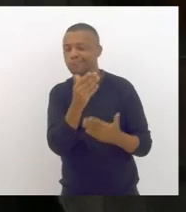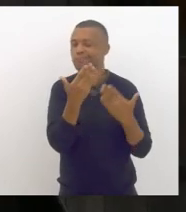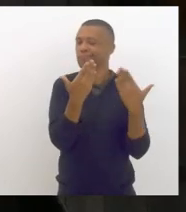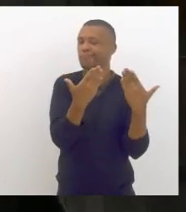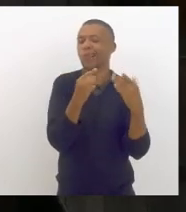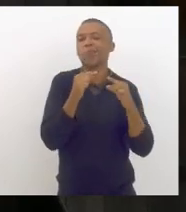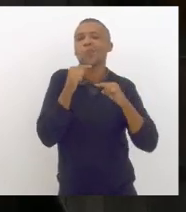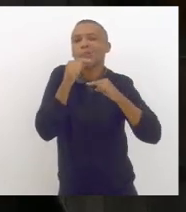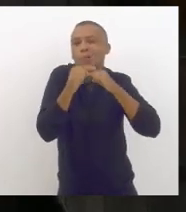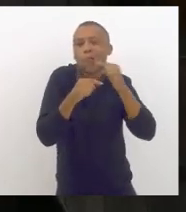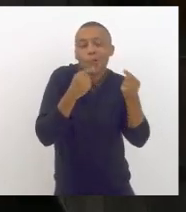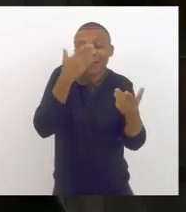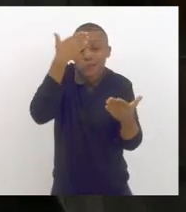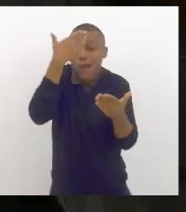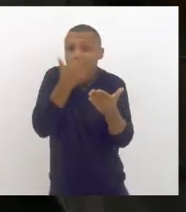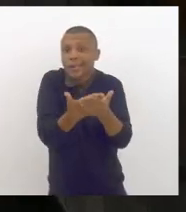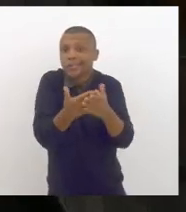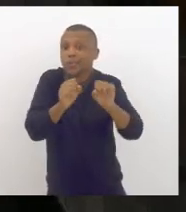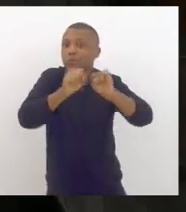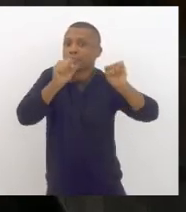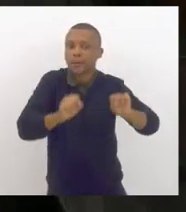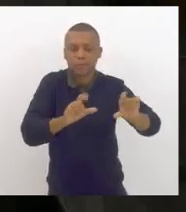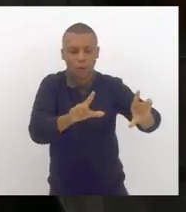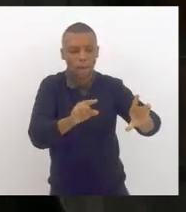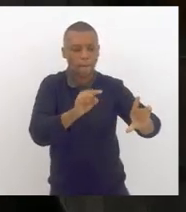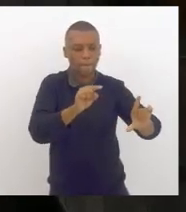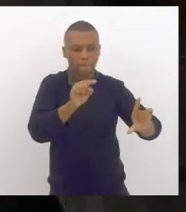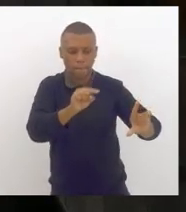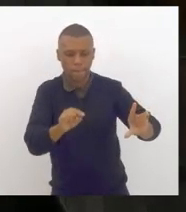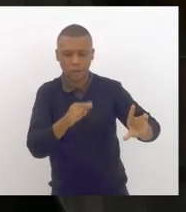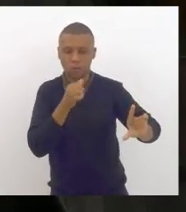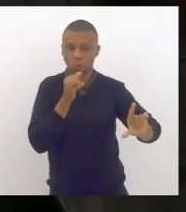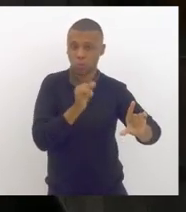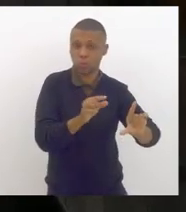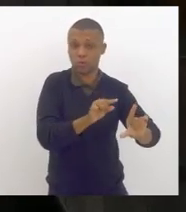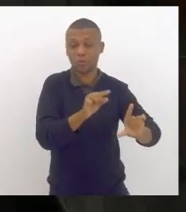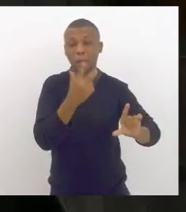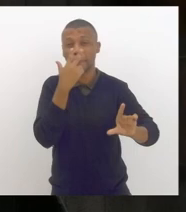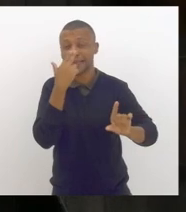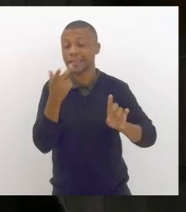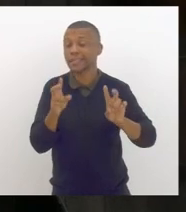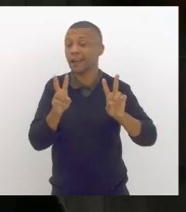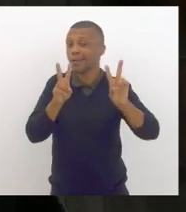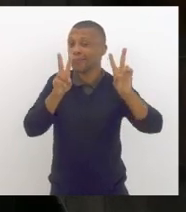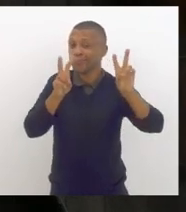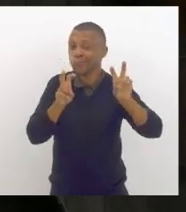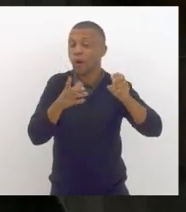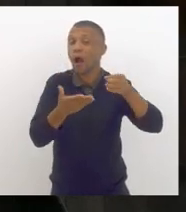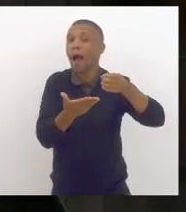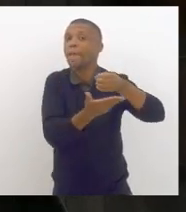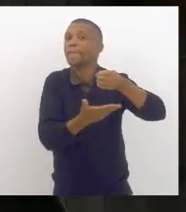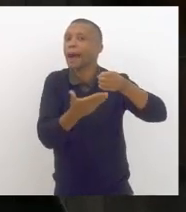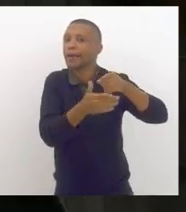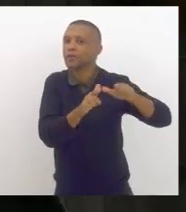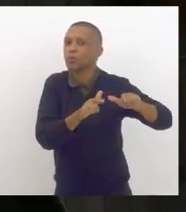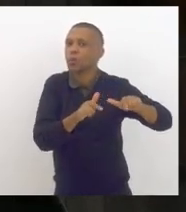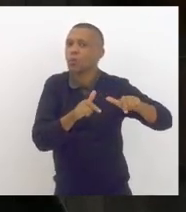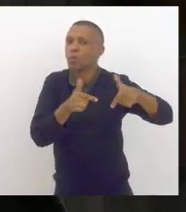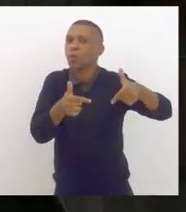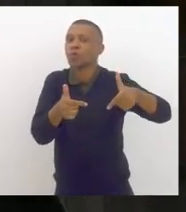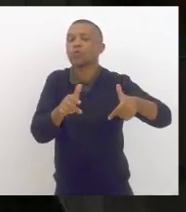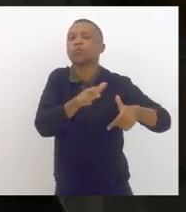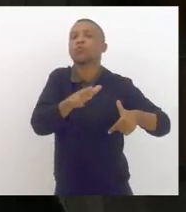o descrédito do sistema eleitoral e já isso é isso faz parte de um enredo isso não é aleatório isso não é uma coisa